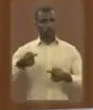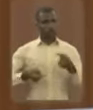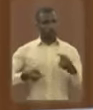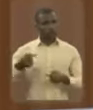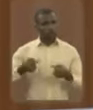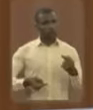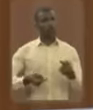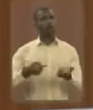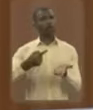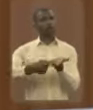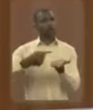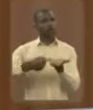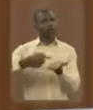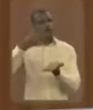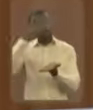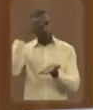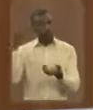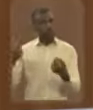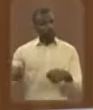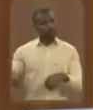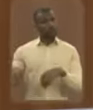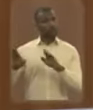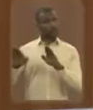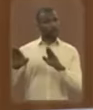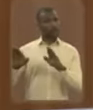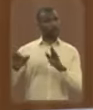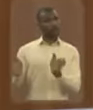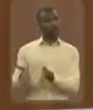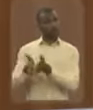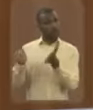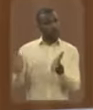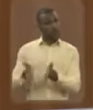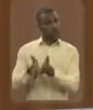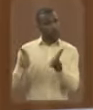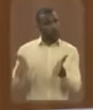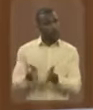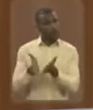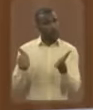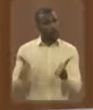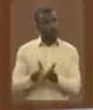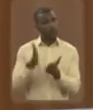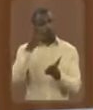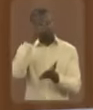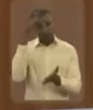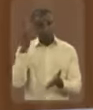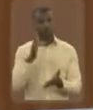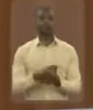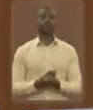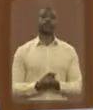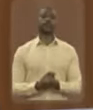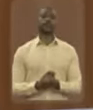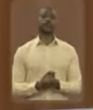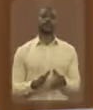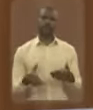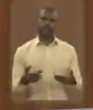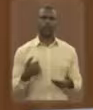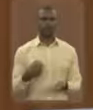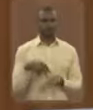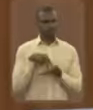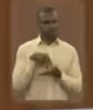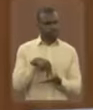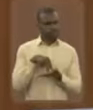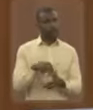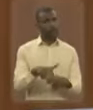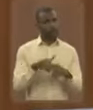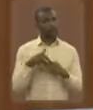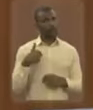de compromisso com quem mais precisa que são os pobres Só aqueles são mais vulneráveis portanto eu quero ter essa firmeza